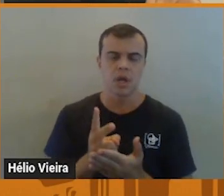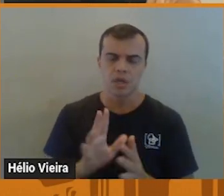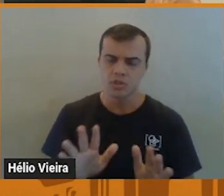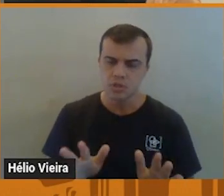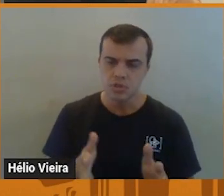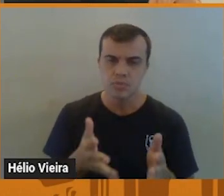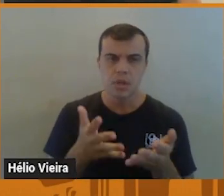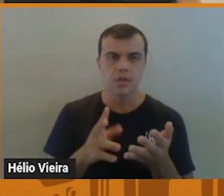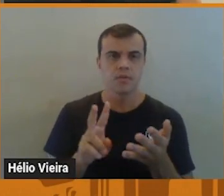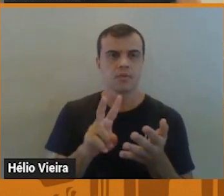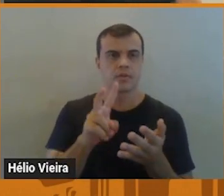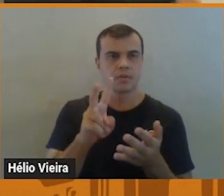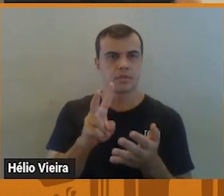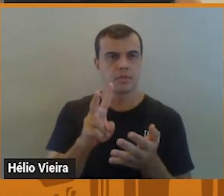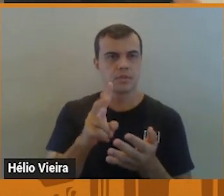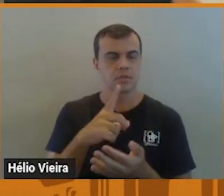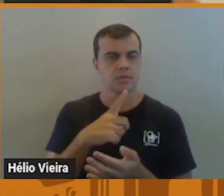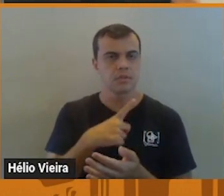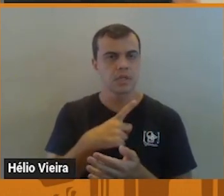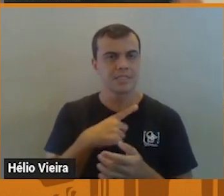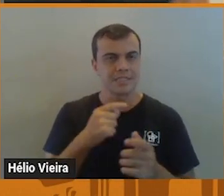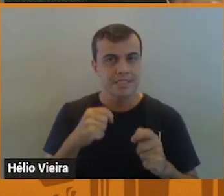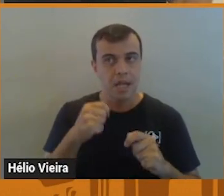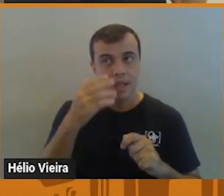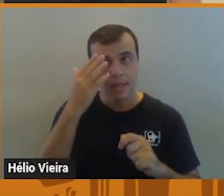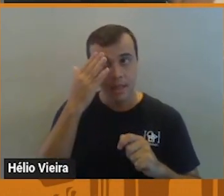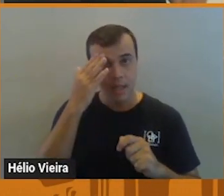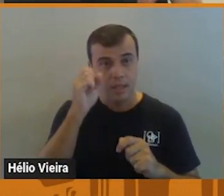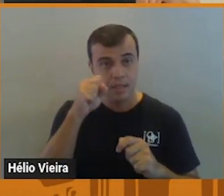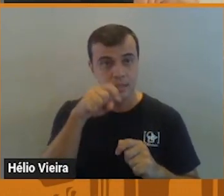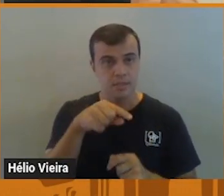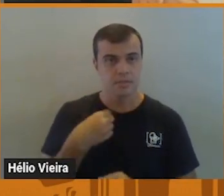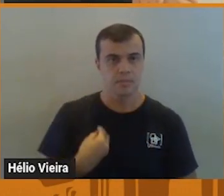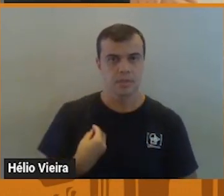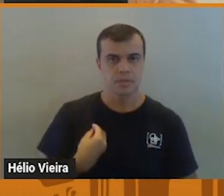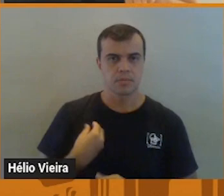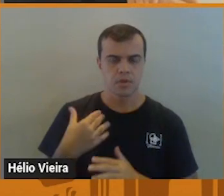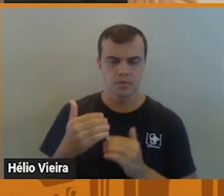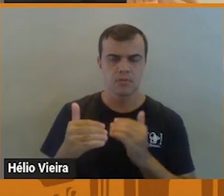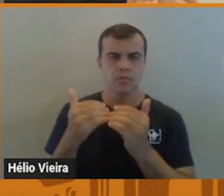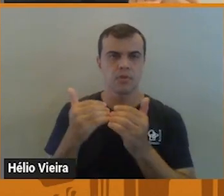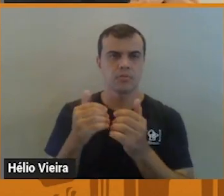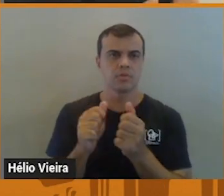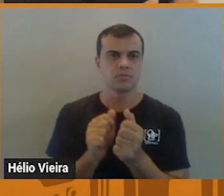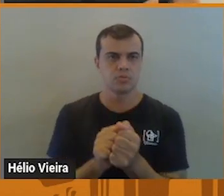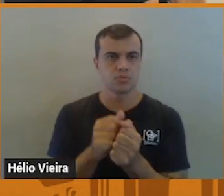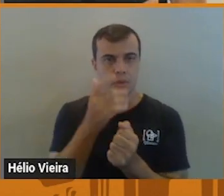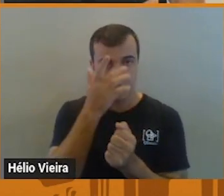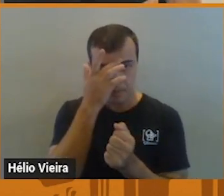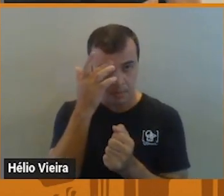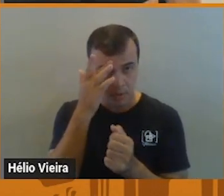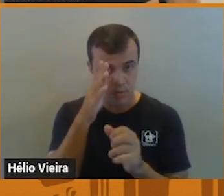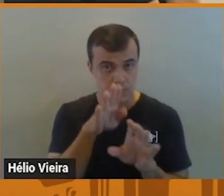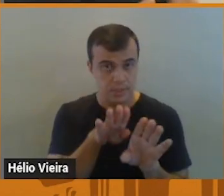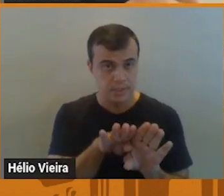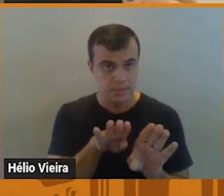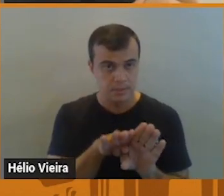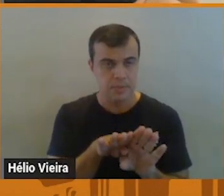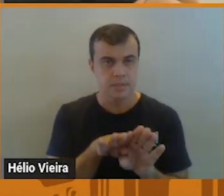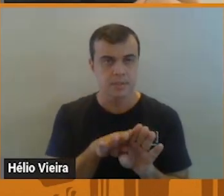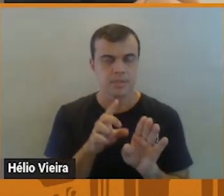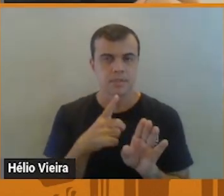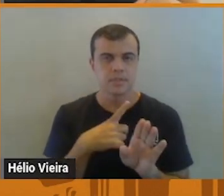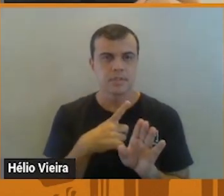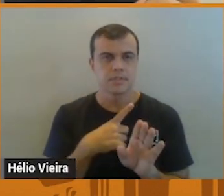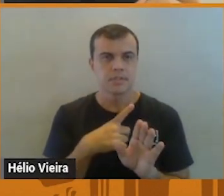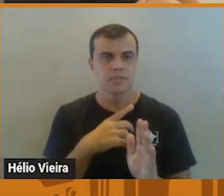e valorizado, para que eles entendam que isso faz parte do desenvolvimento deles como pessoa e até